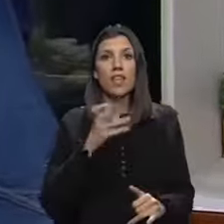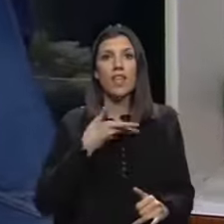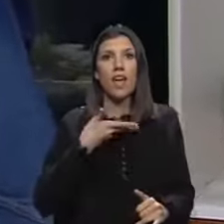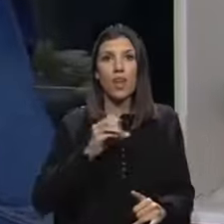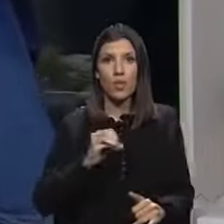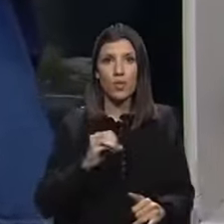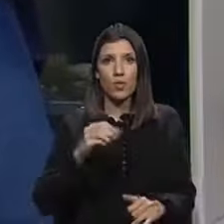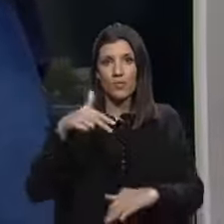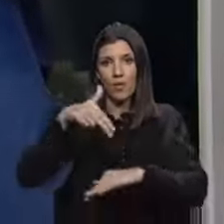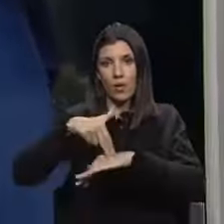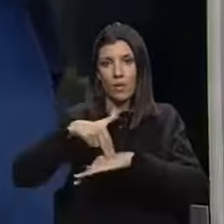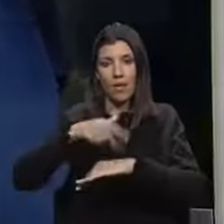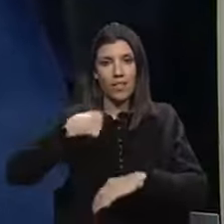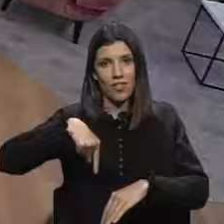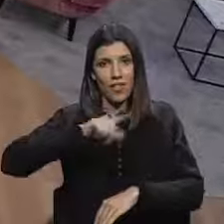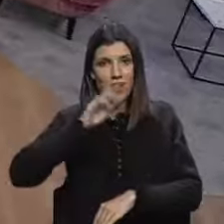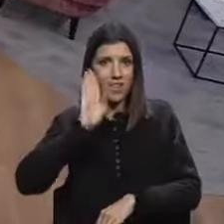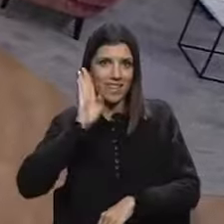tarde.